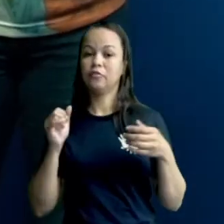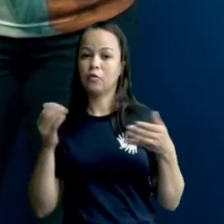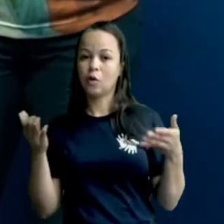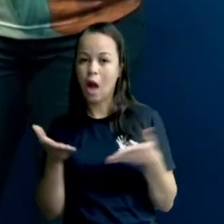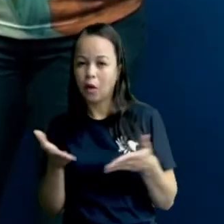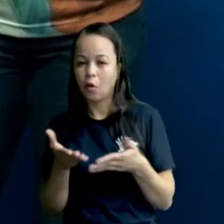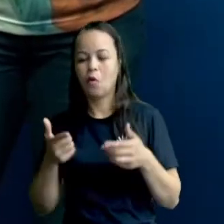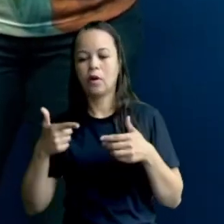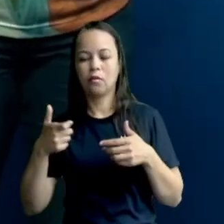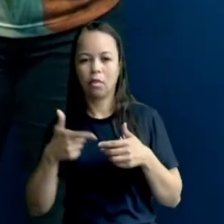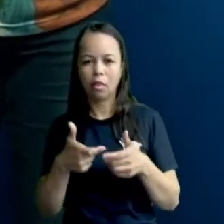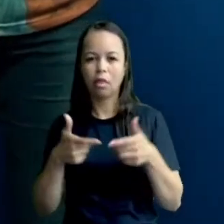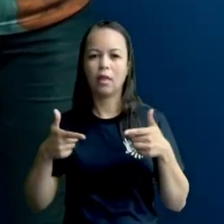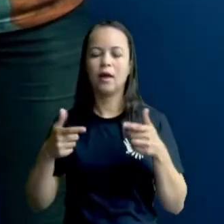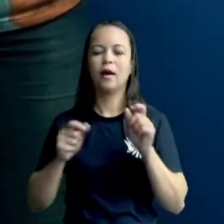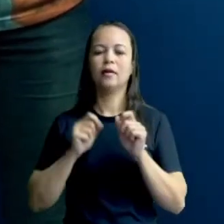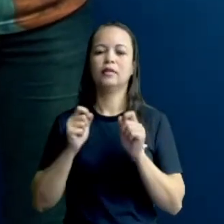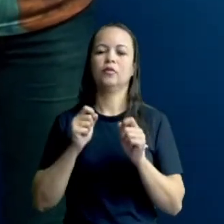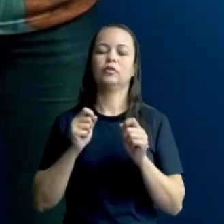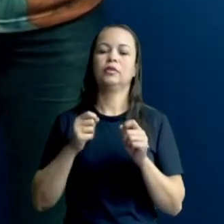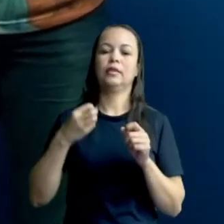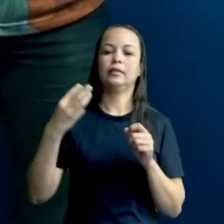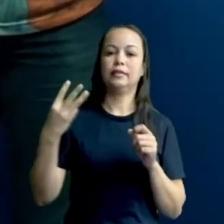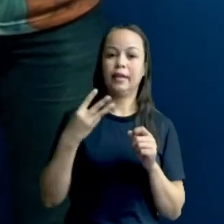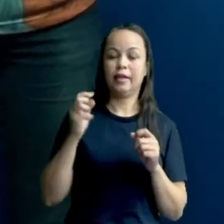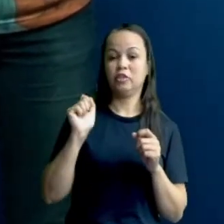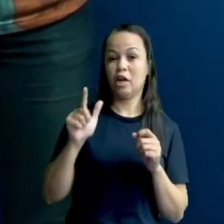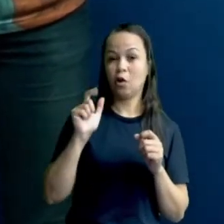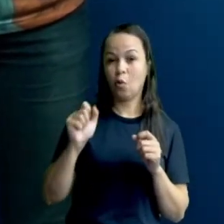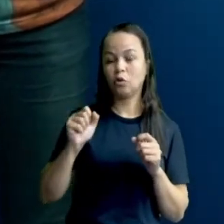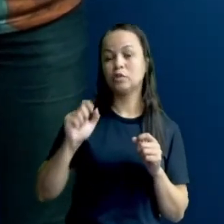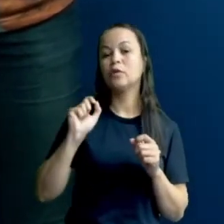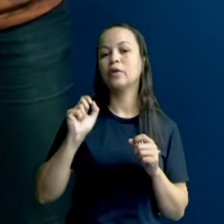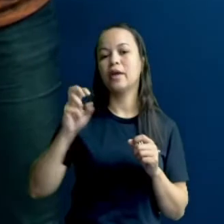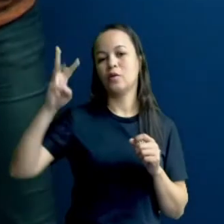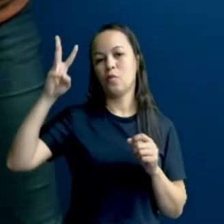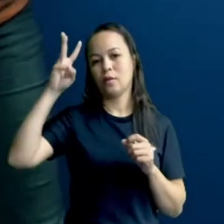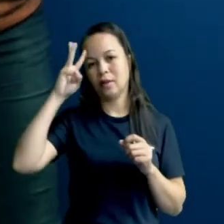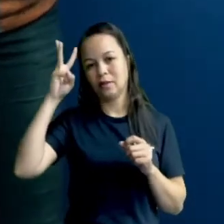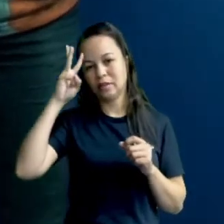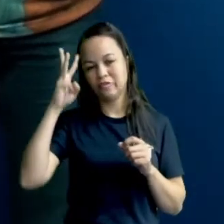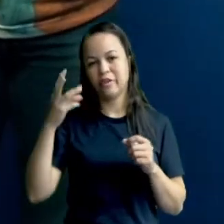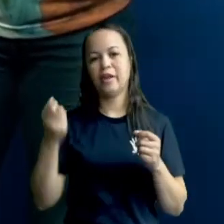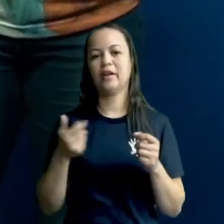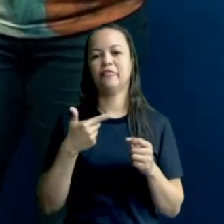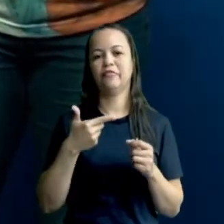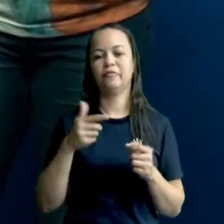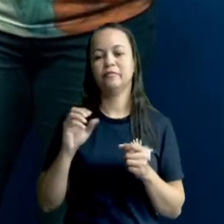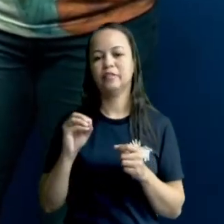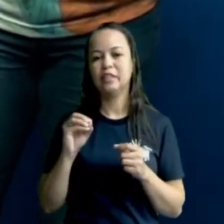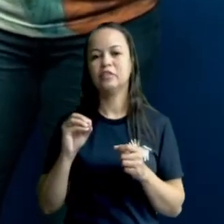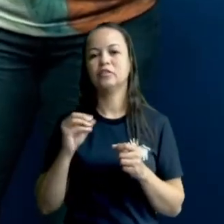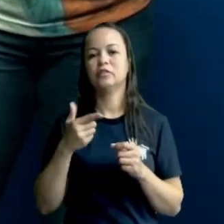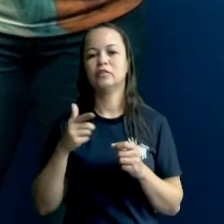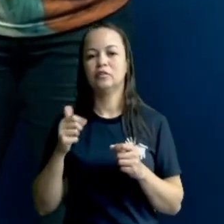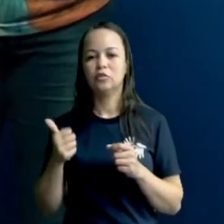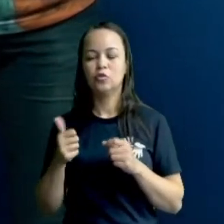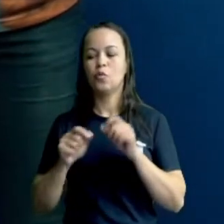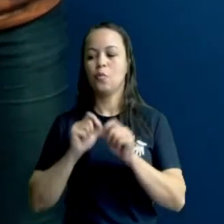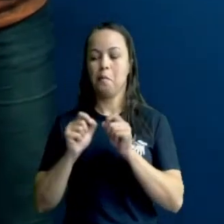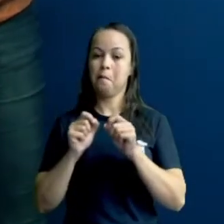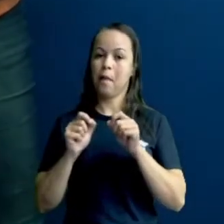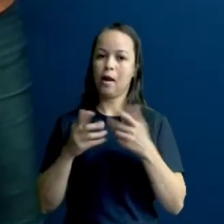dia, né, específico da batalha. Mas a gente comemora nesse dia em homenagem ao Monte das Tabocas.